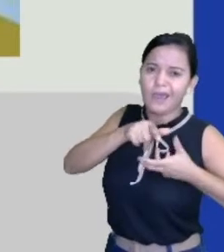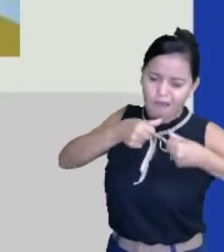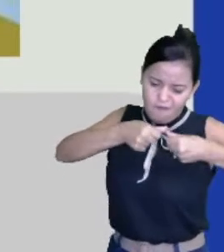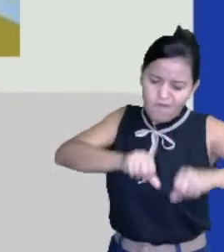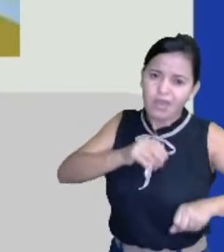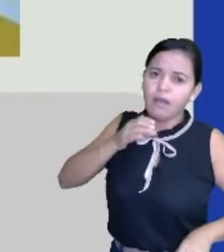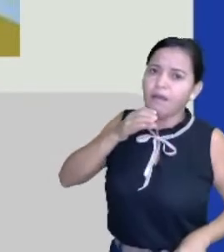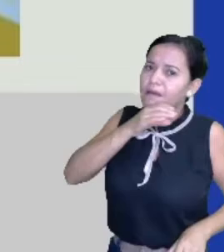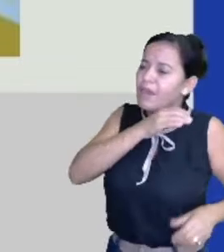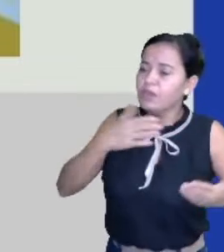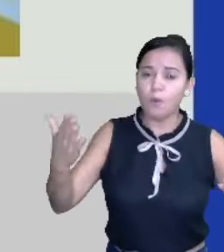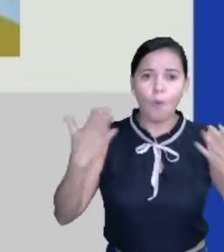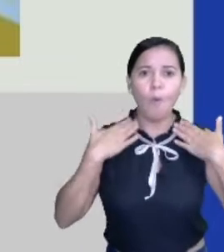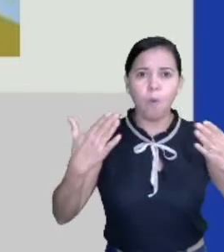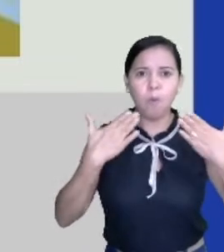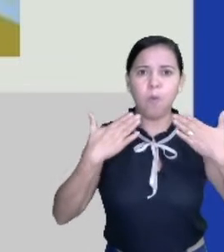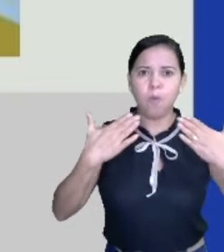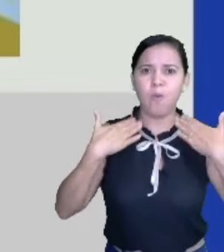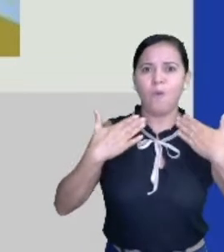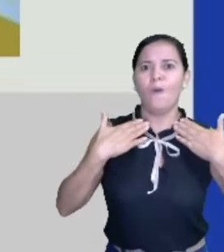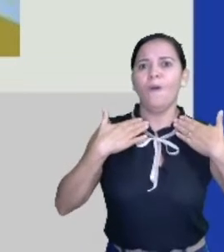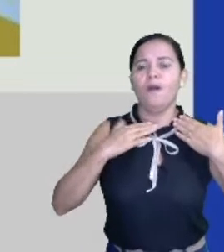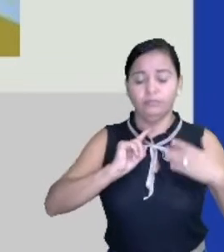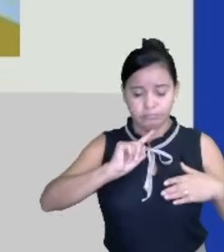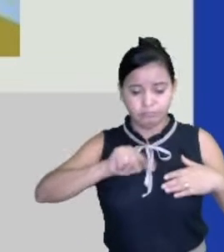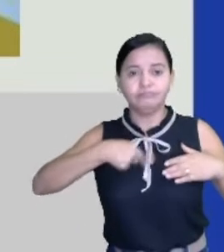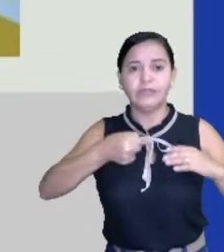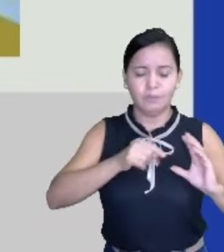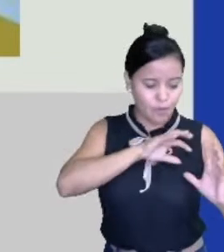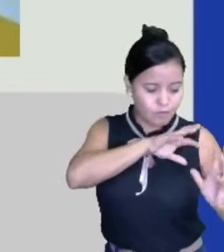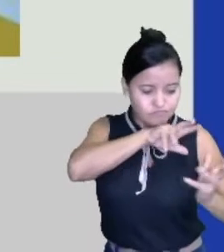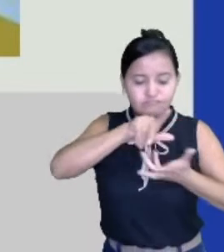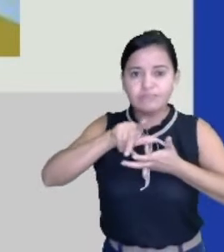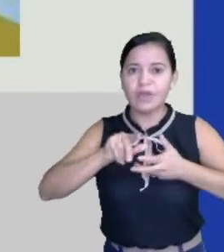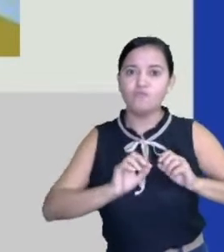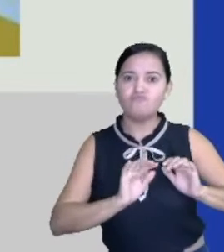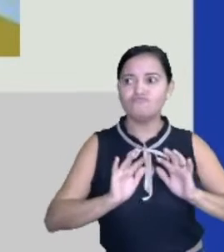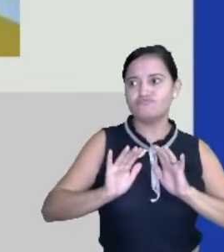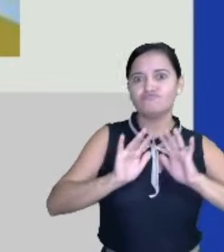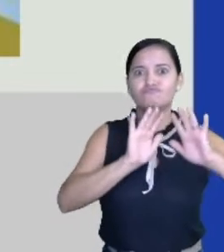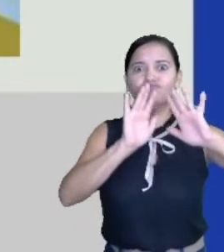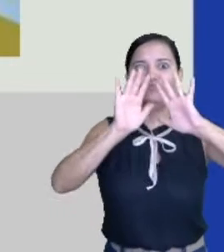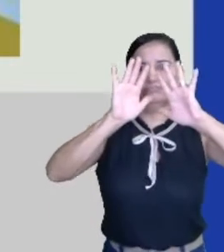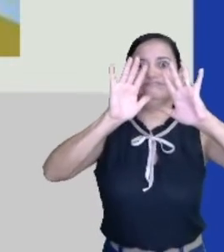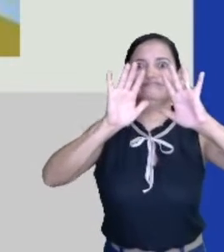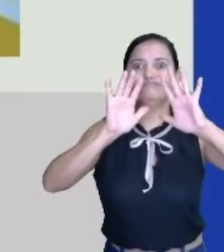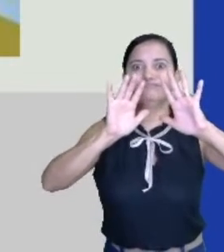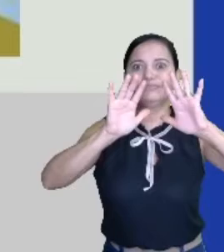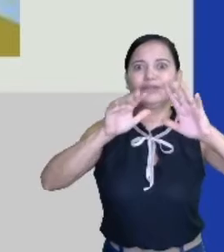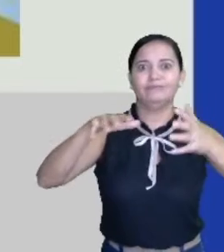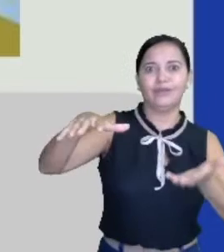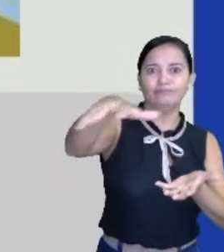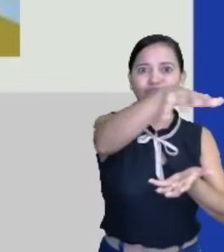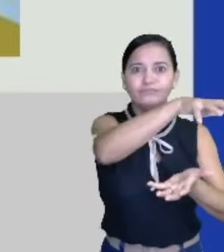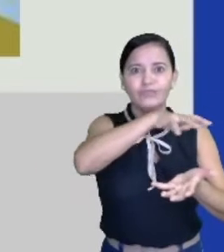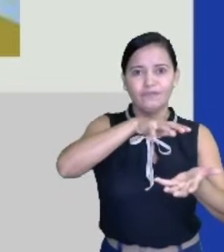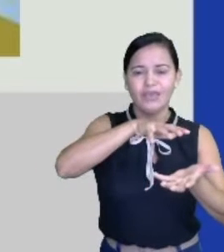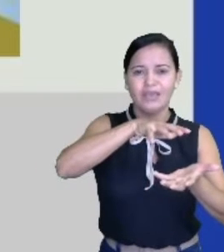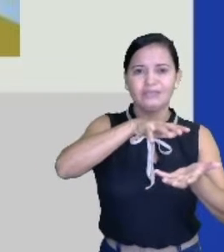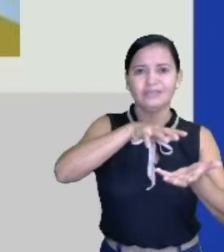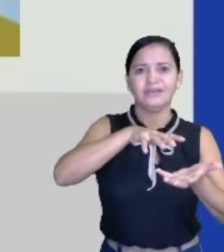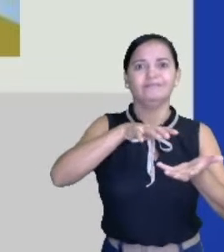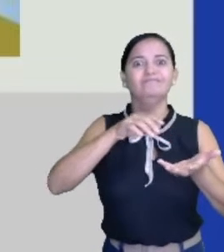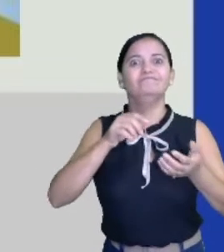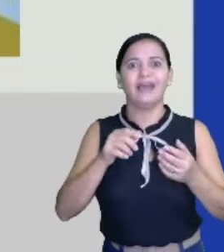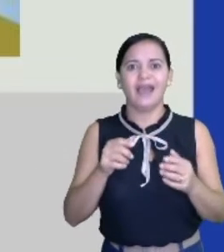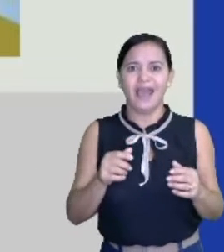ele seria o quê? Levado novamente para o espaço, mas com esse cobertor, entre aspas, que impede